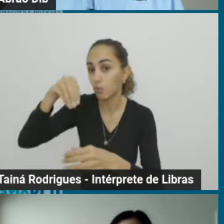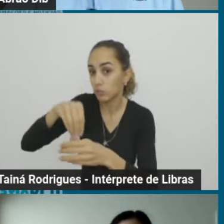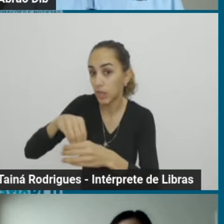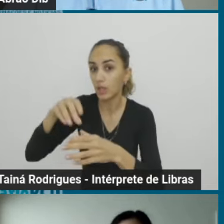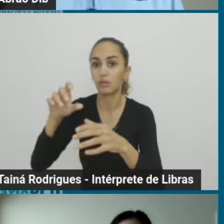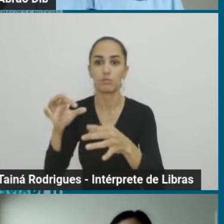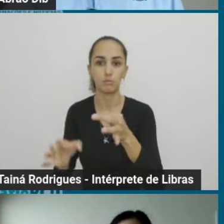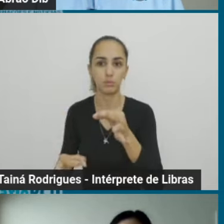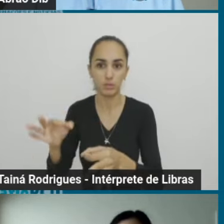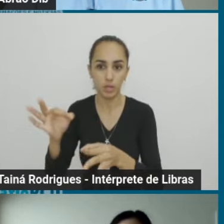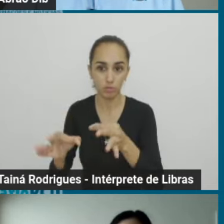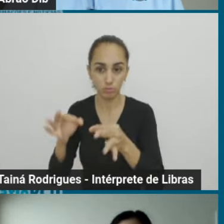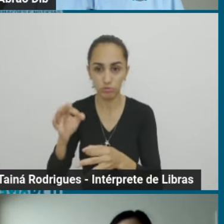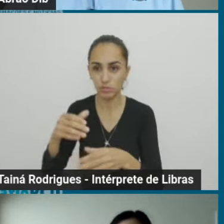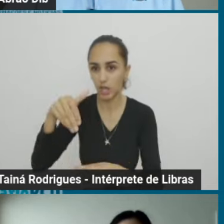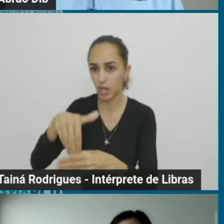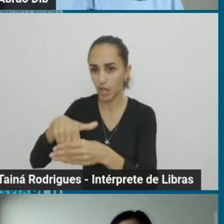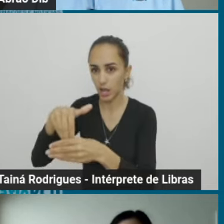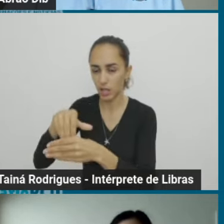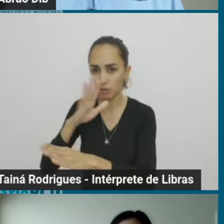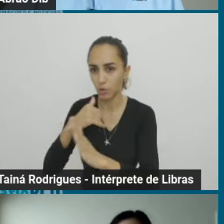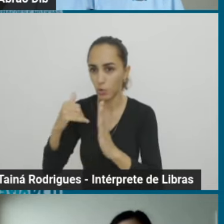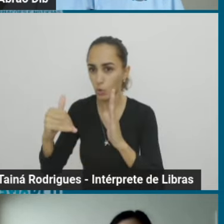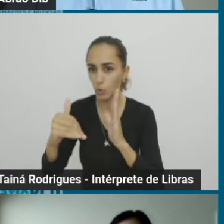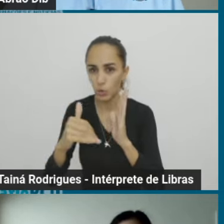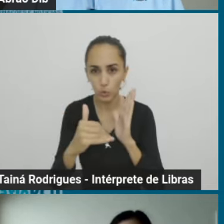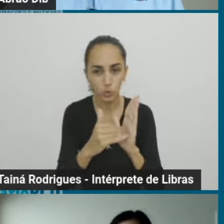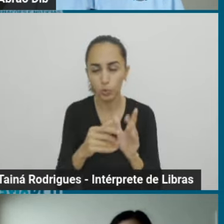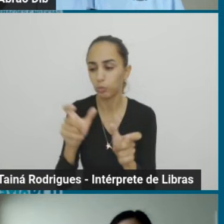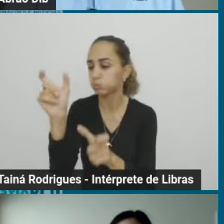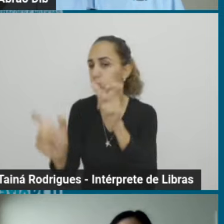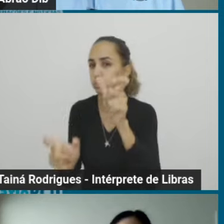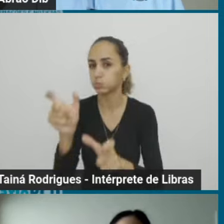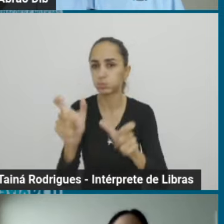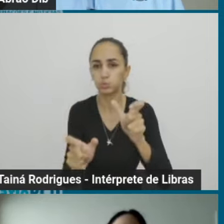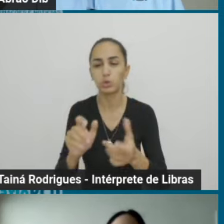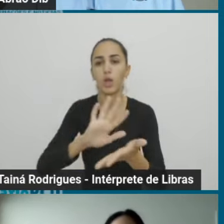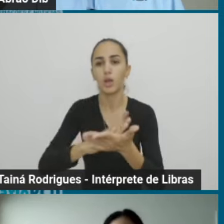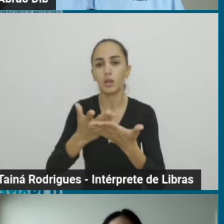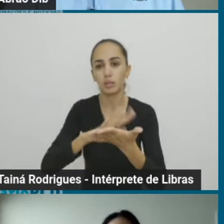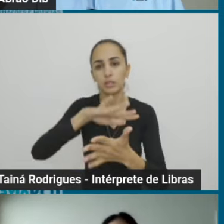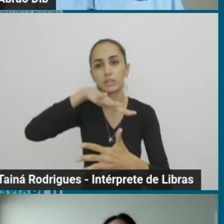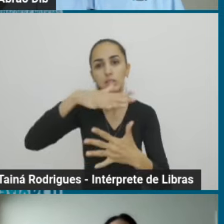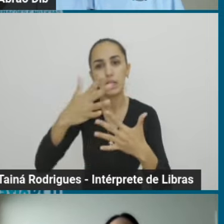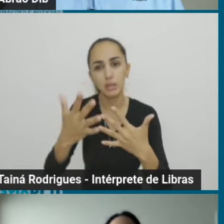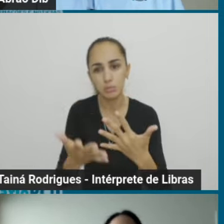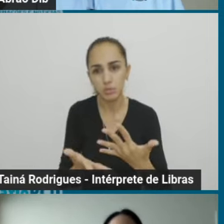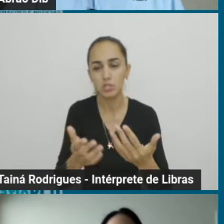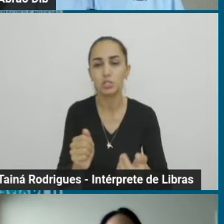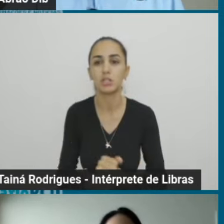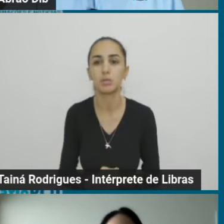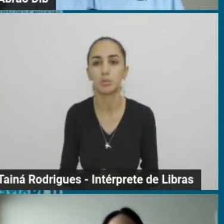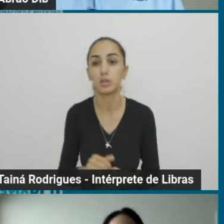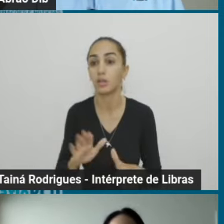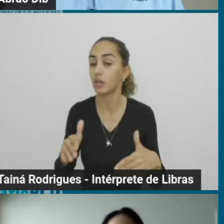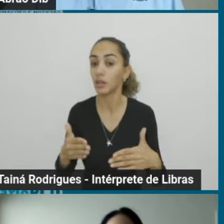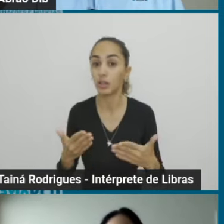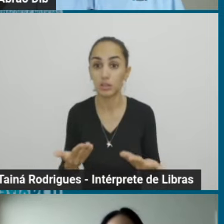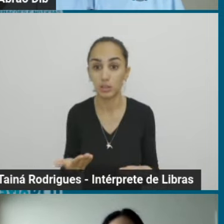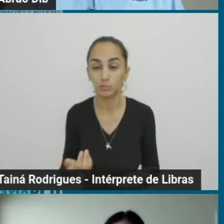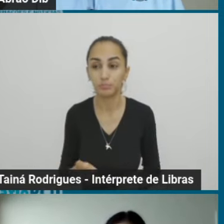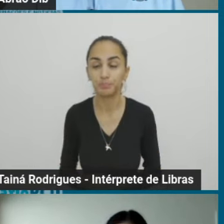eleitoral com todo o eleitorado, os intérpretes de Libras. Então, assim, em termos